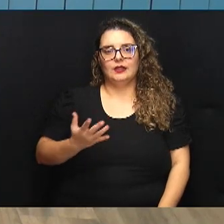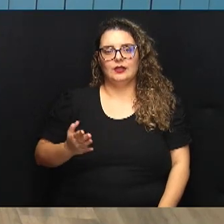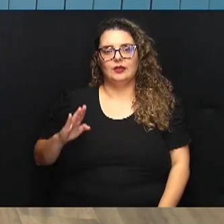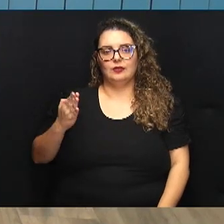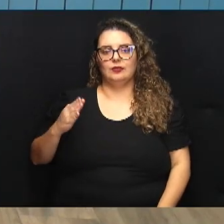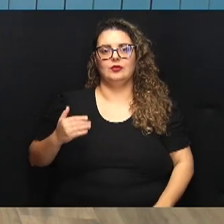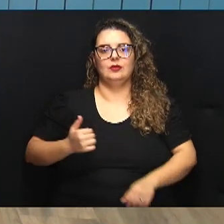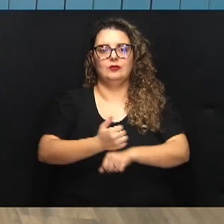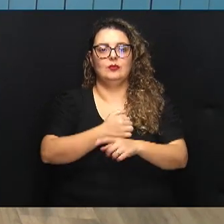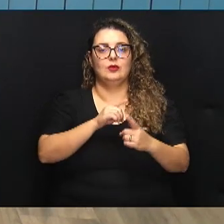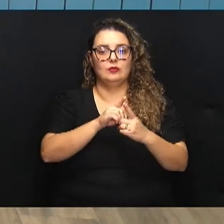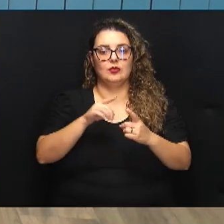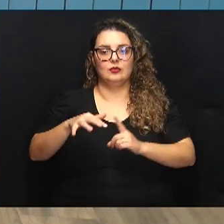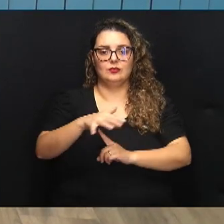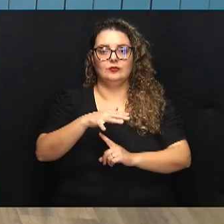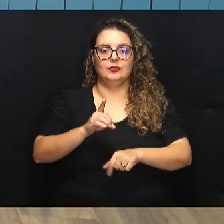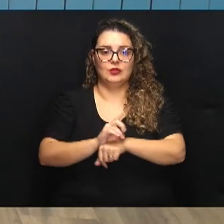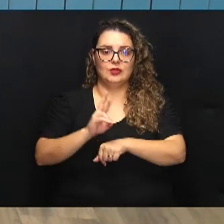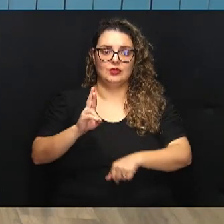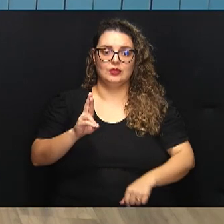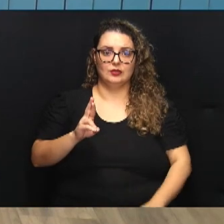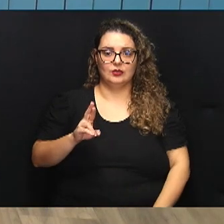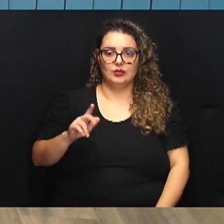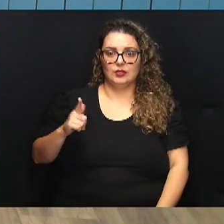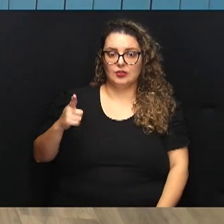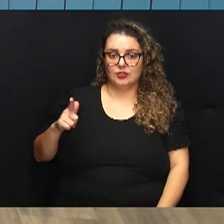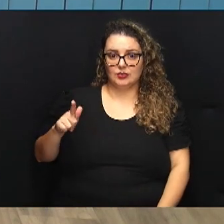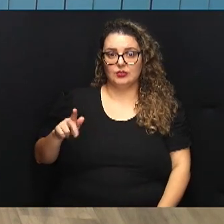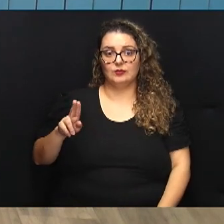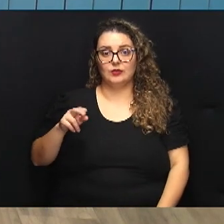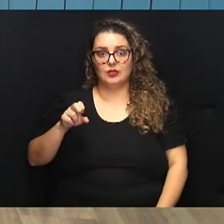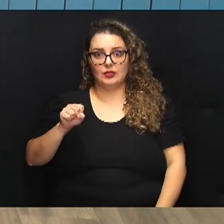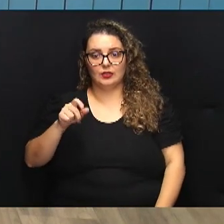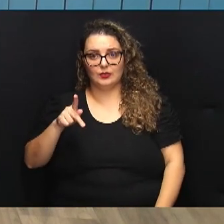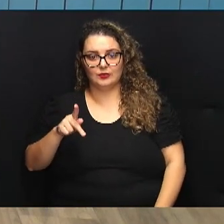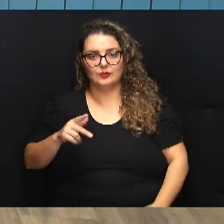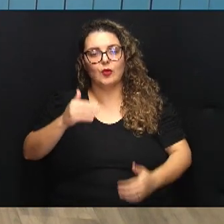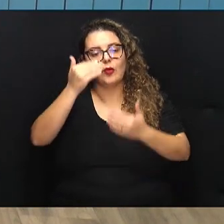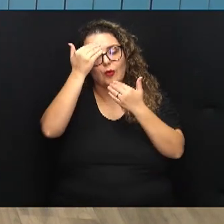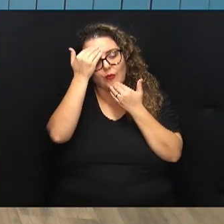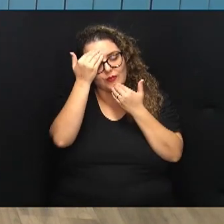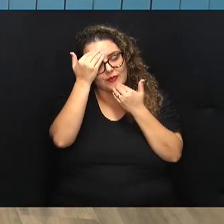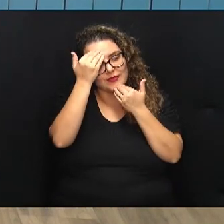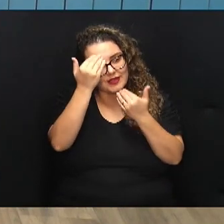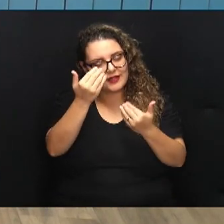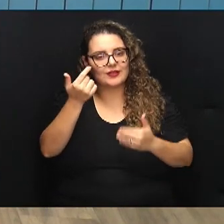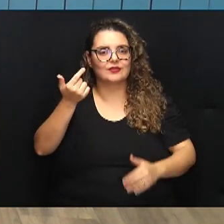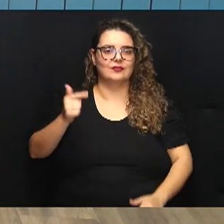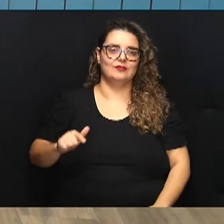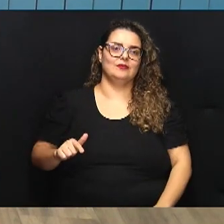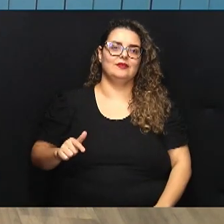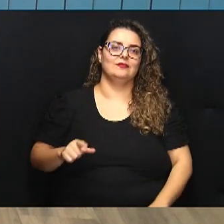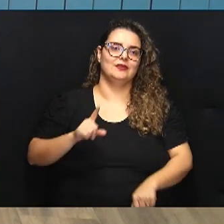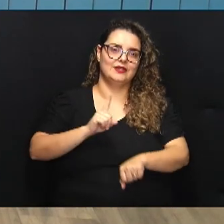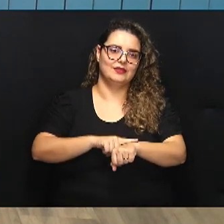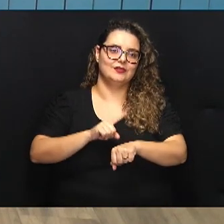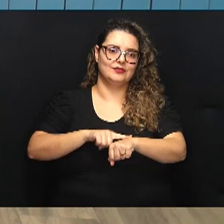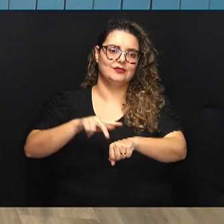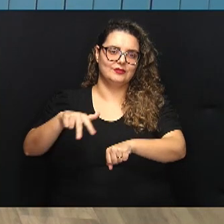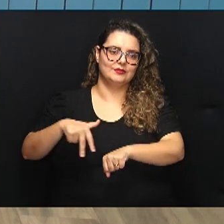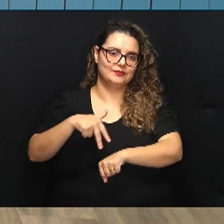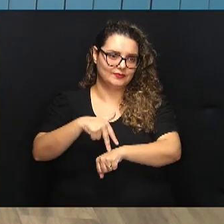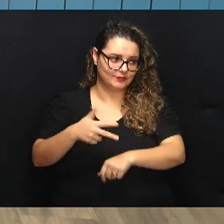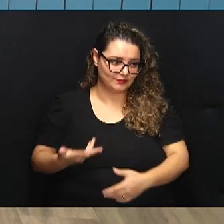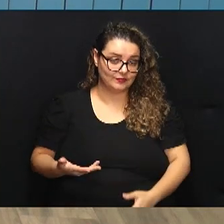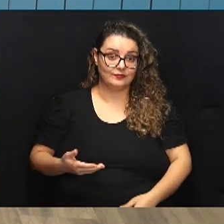bióloga, consultora ambiental, doutora em Geografia pela USP, muito obrigado novamente pela disponibilidade do seu tempo,